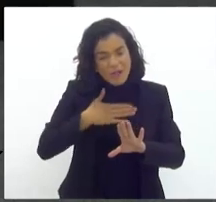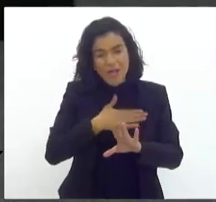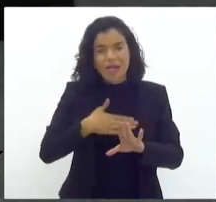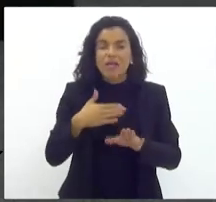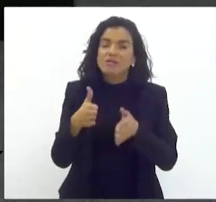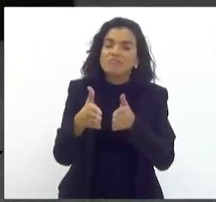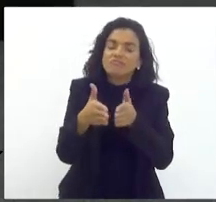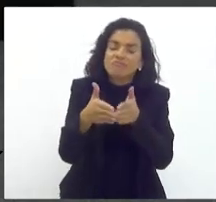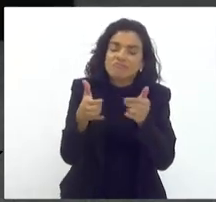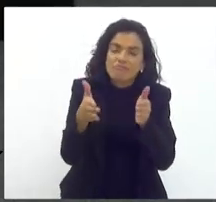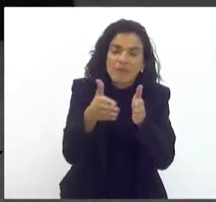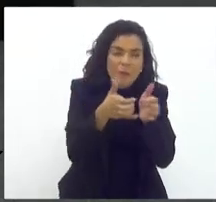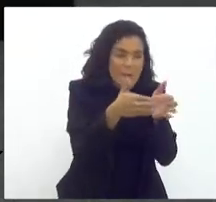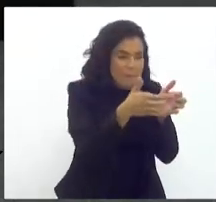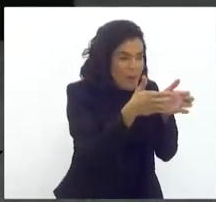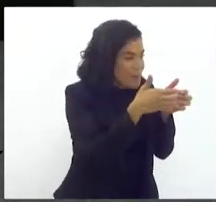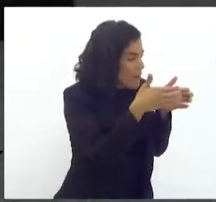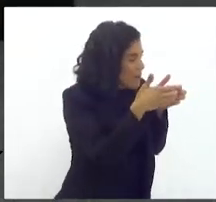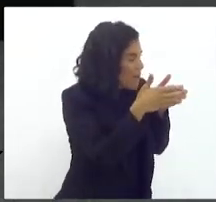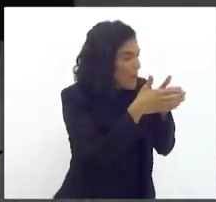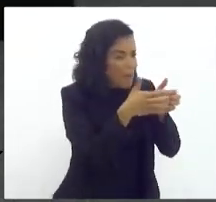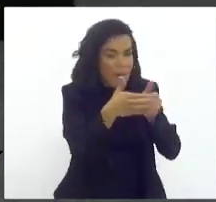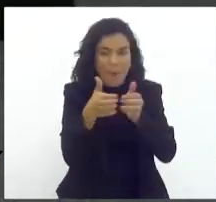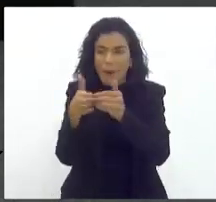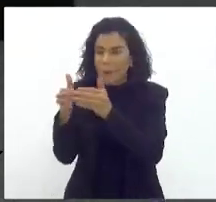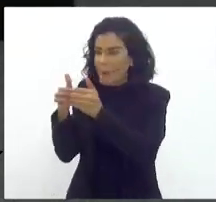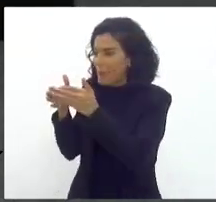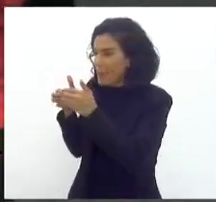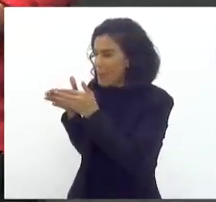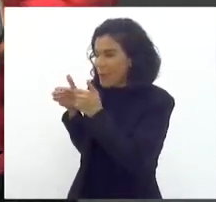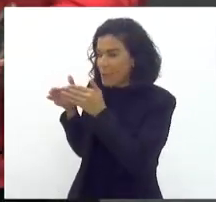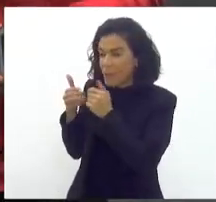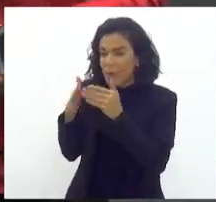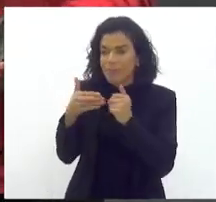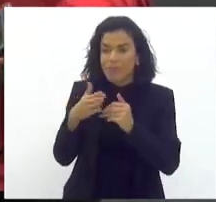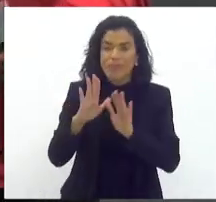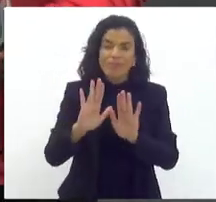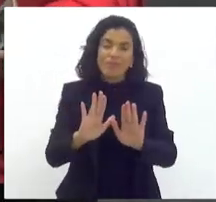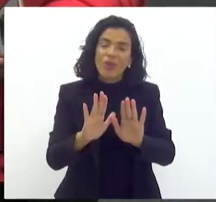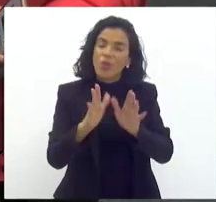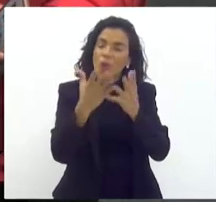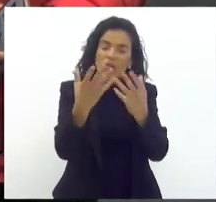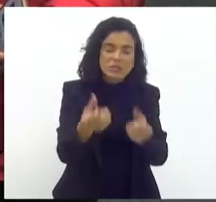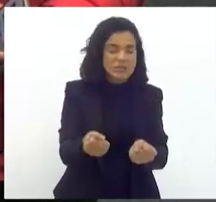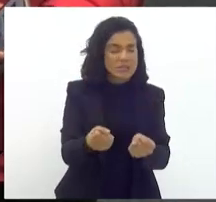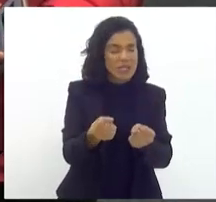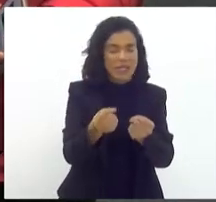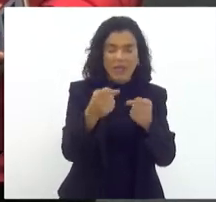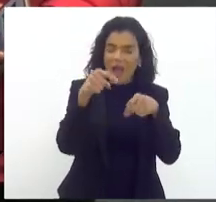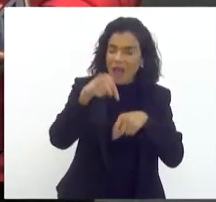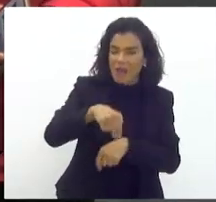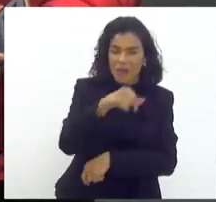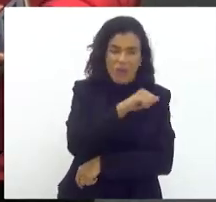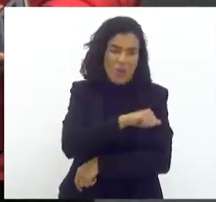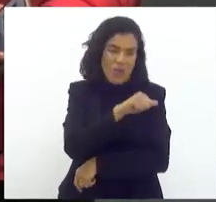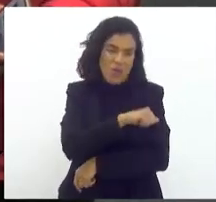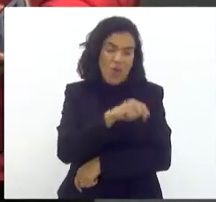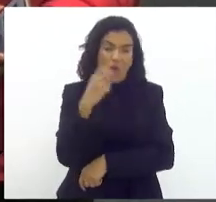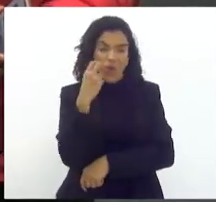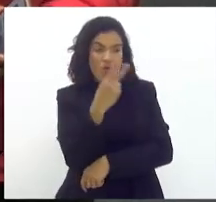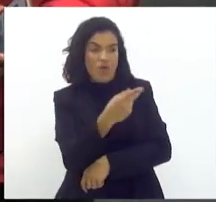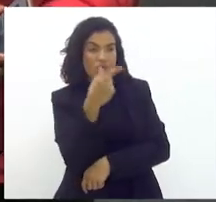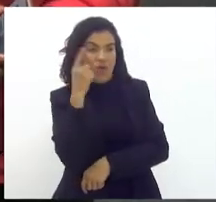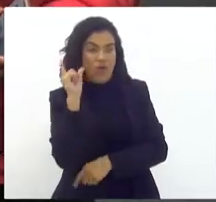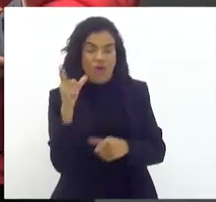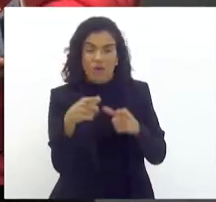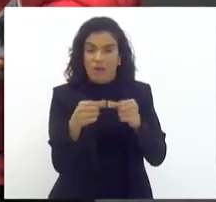não só você não mas a todos os nossos colegas todos sem exceção que não deixa acontecer aqui dentro do Estado do Rio de Janeiro o que eu vi